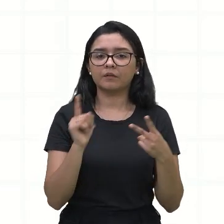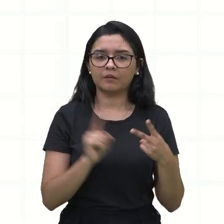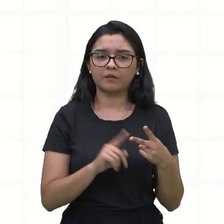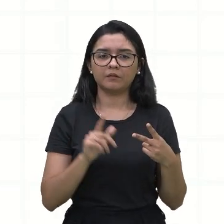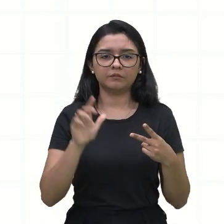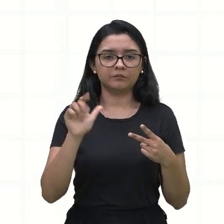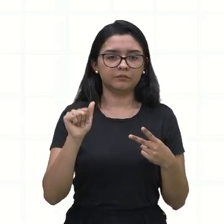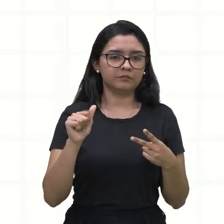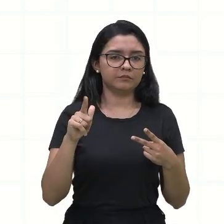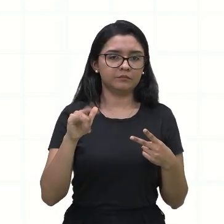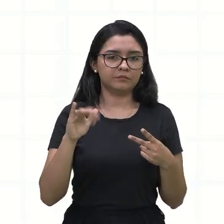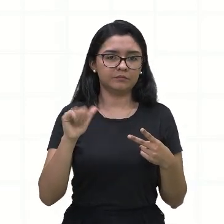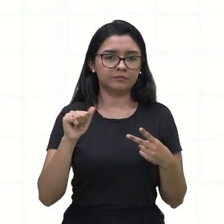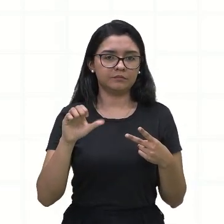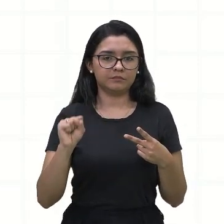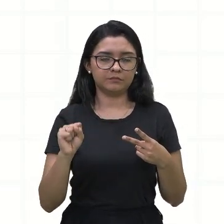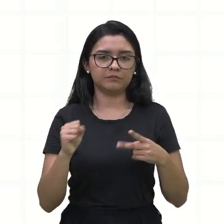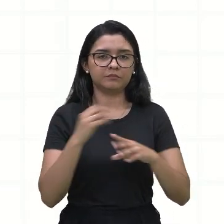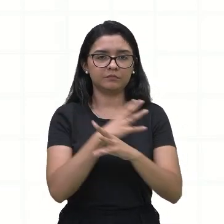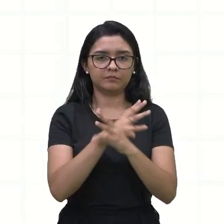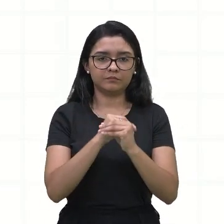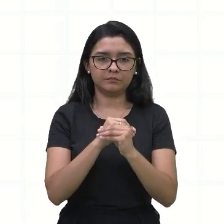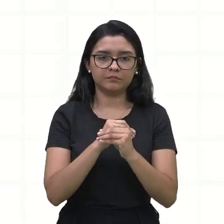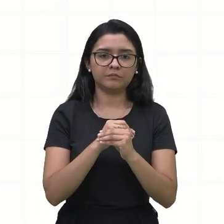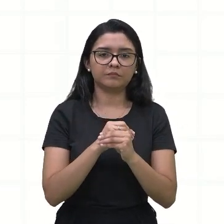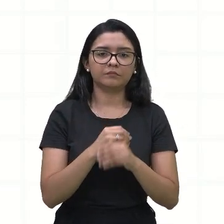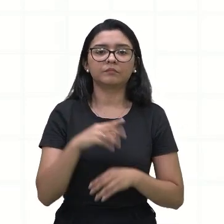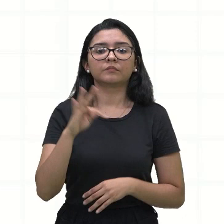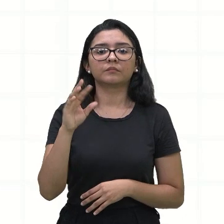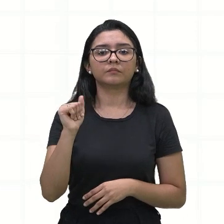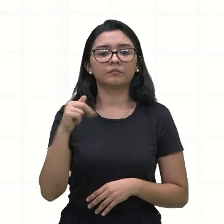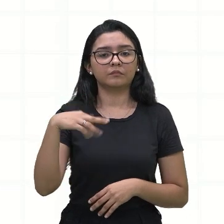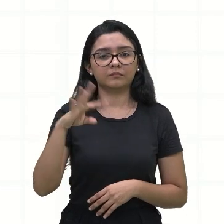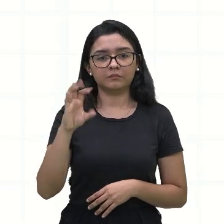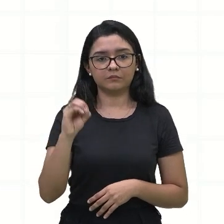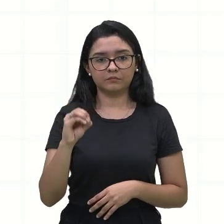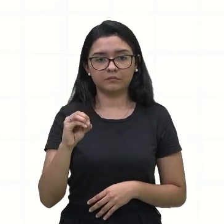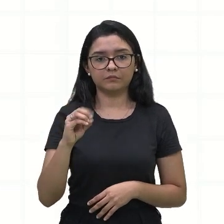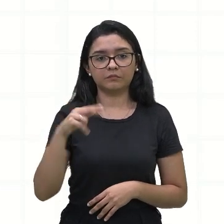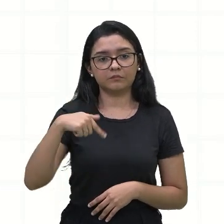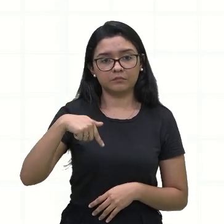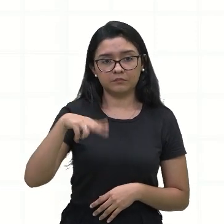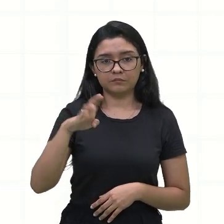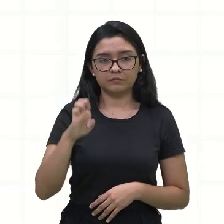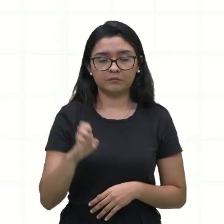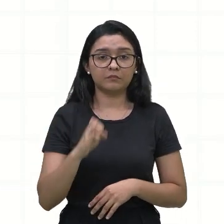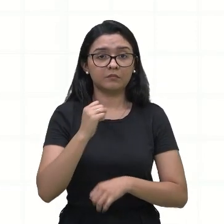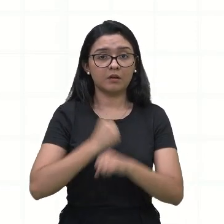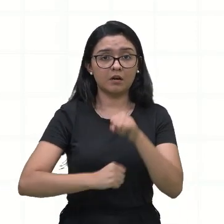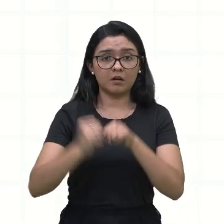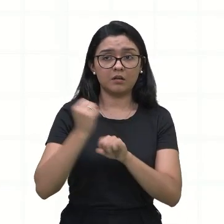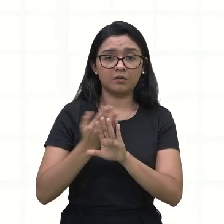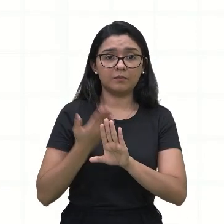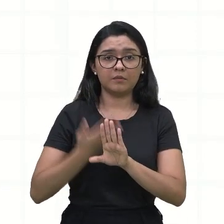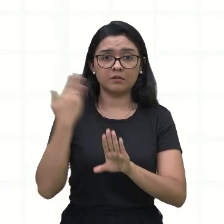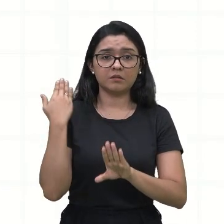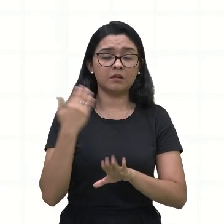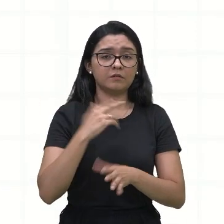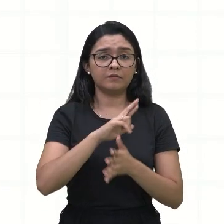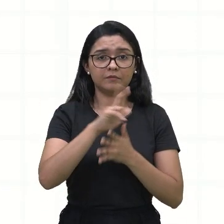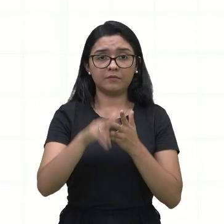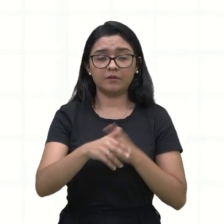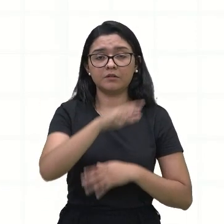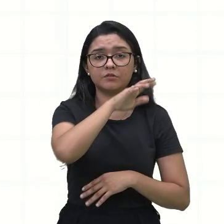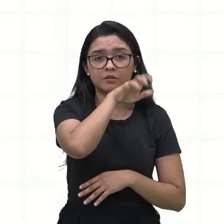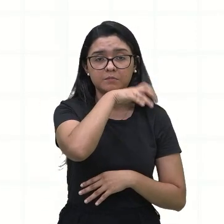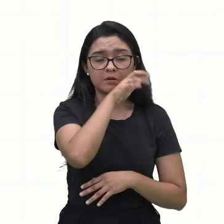aí que temos aqui alguns conectivos, tanto que no ano passado muitas espécies não resistiram, e prossegue,